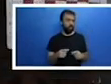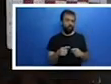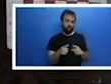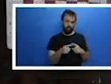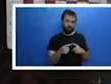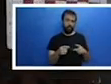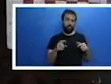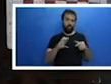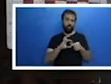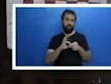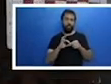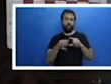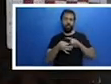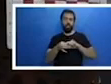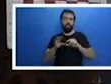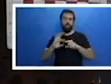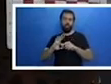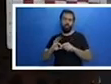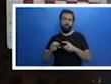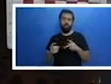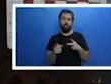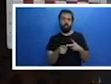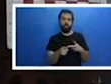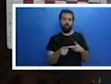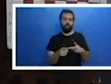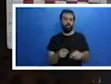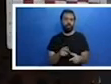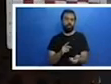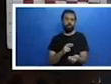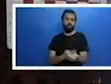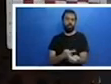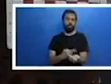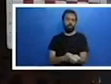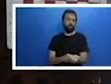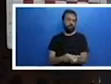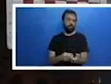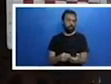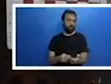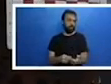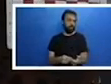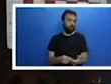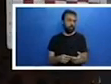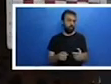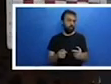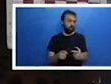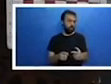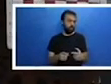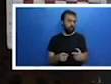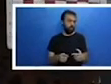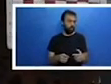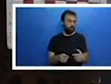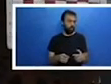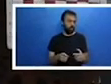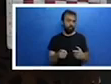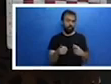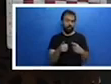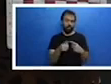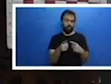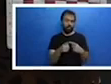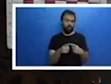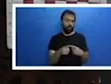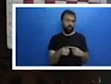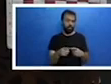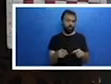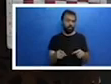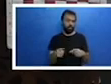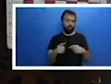olímpica, eu costumo falar sempre para os meus alunos assim, a ginástica artística, o atleta usa o aparelho. Na ginástica rítmica, o